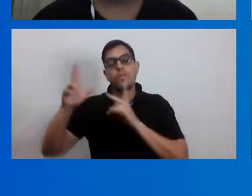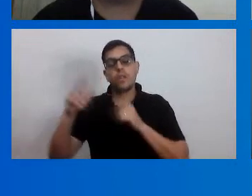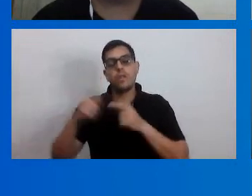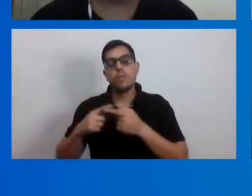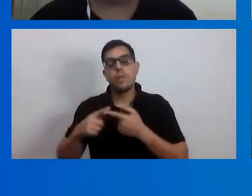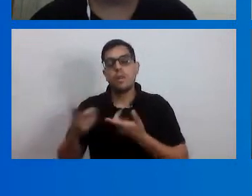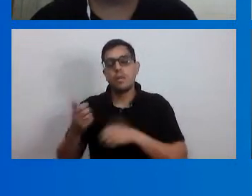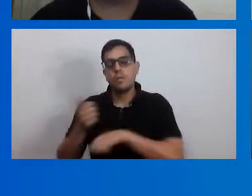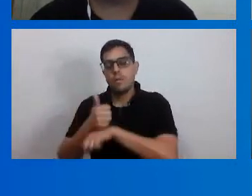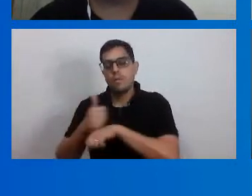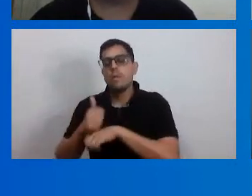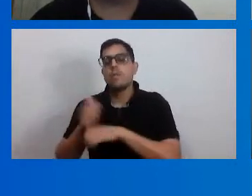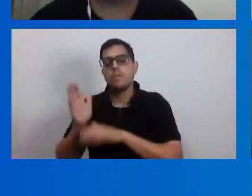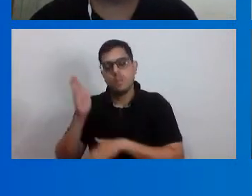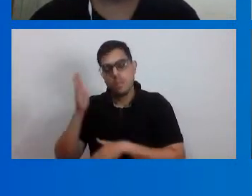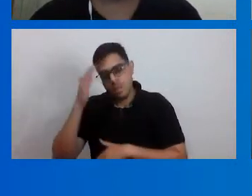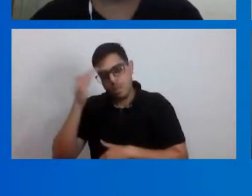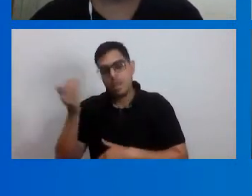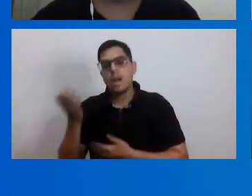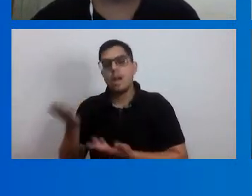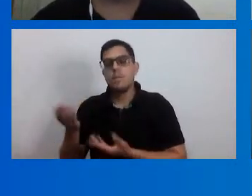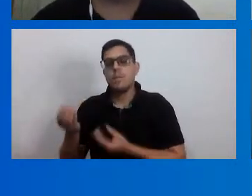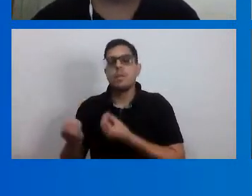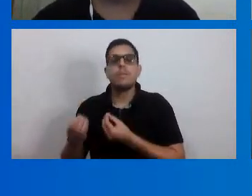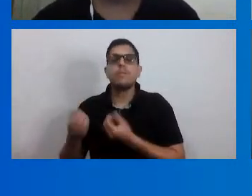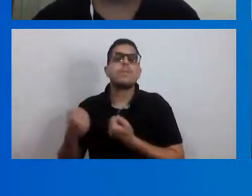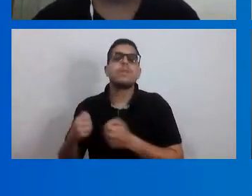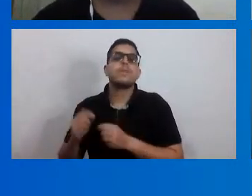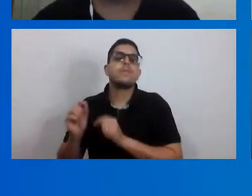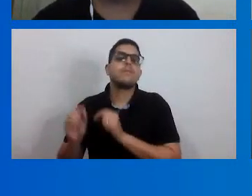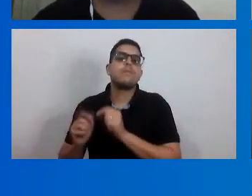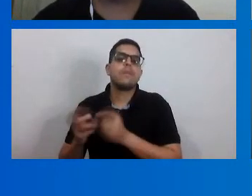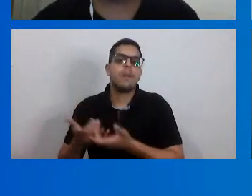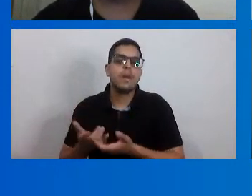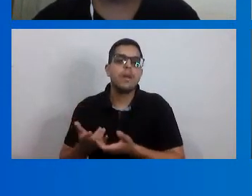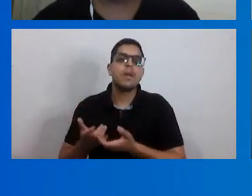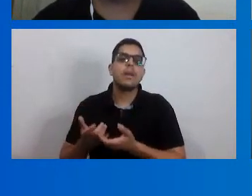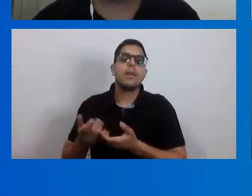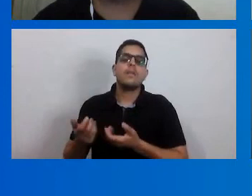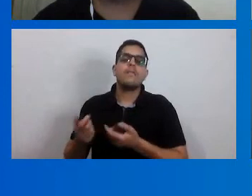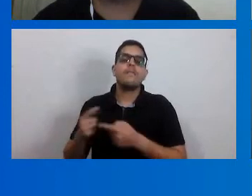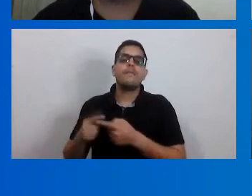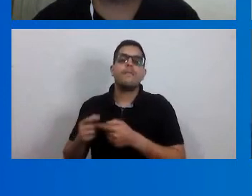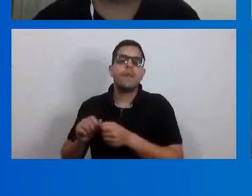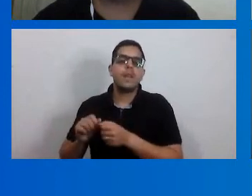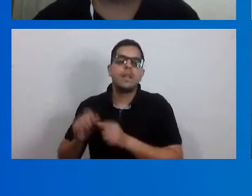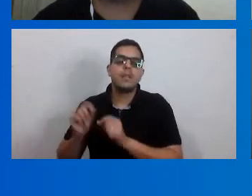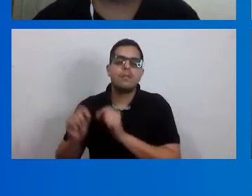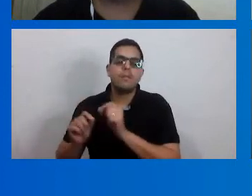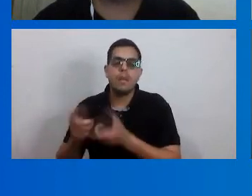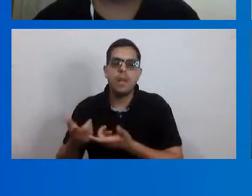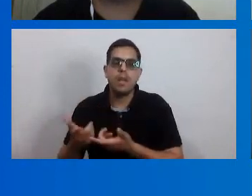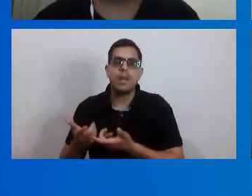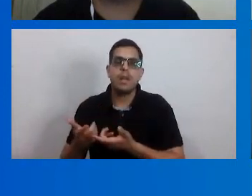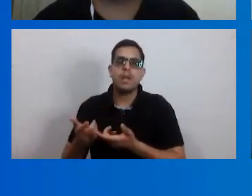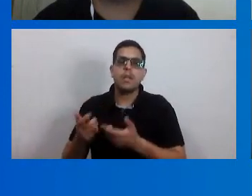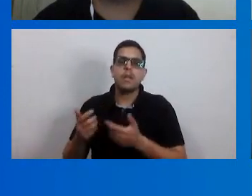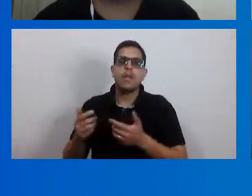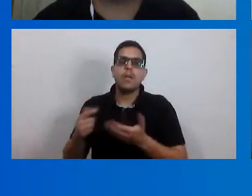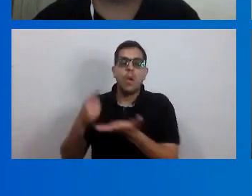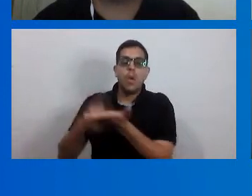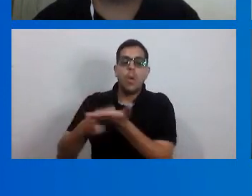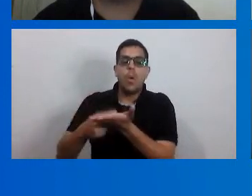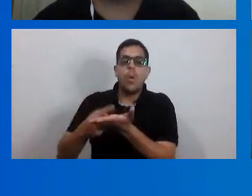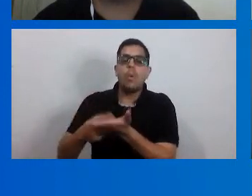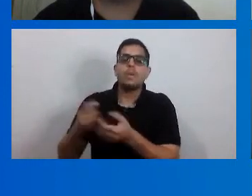essas diferenças que existem entre o compromisso de uma criança e o compromisso de um adulto com ensino